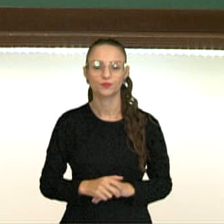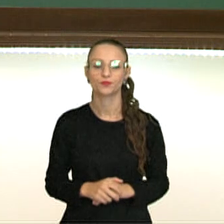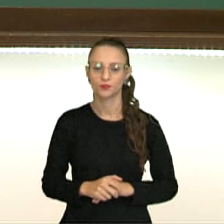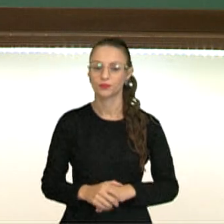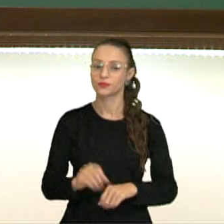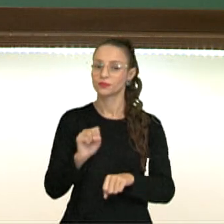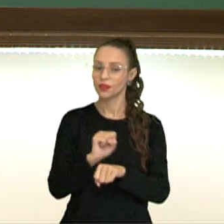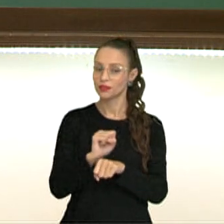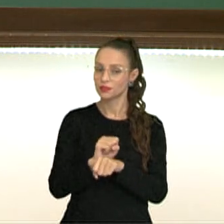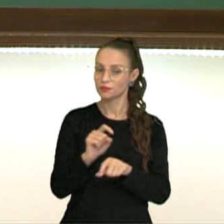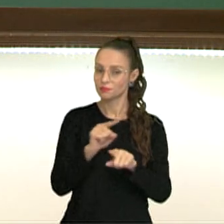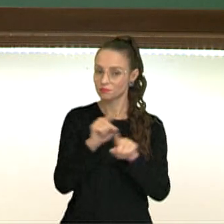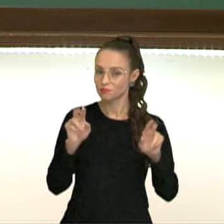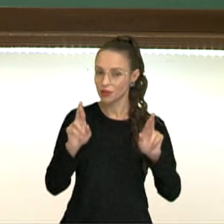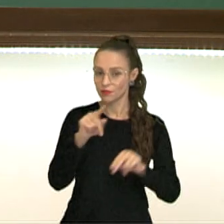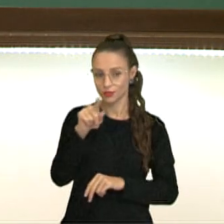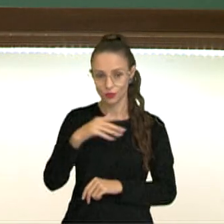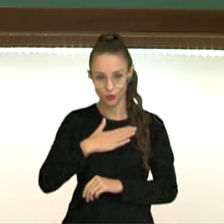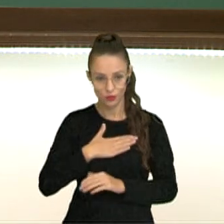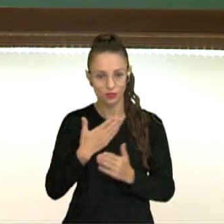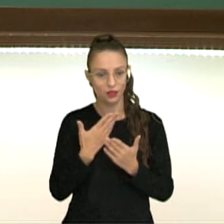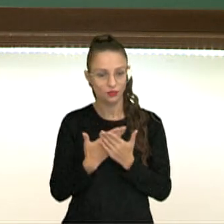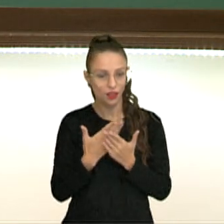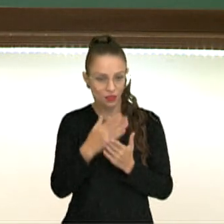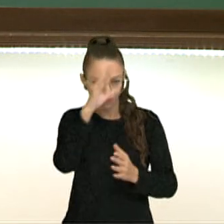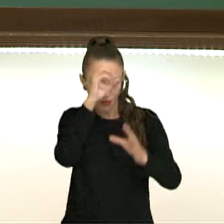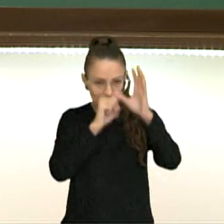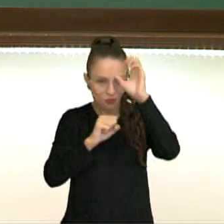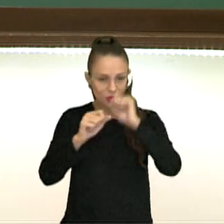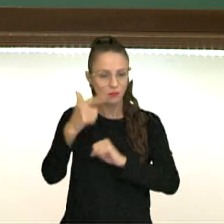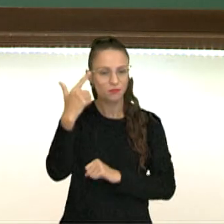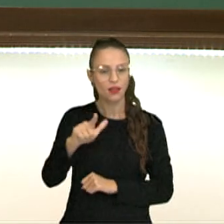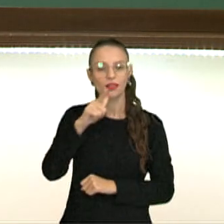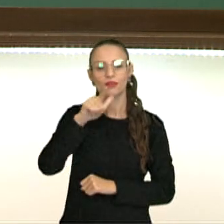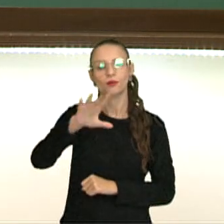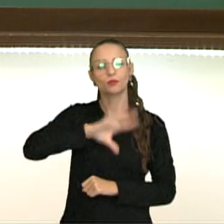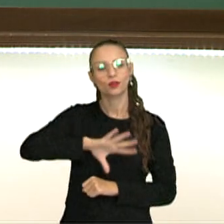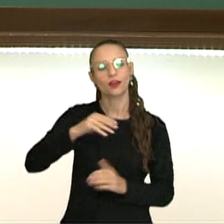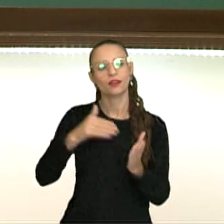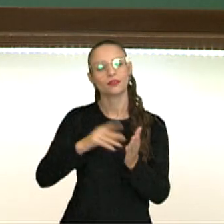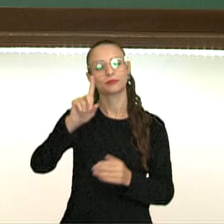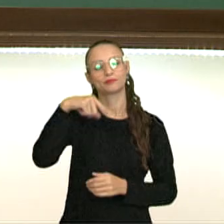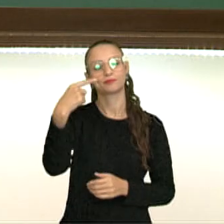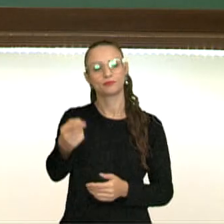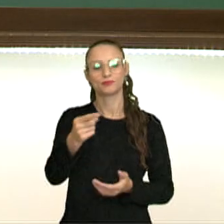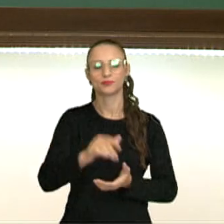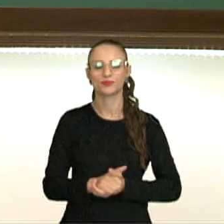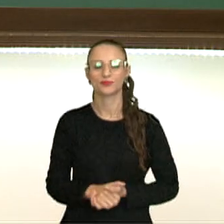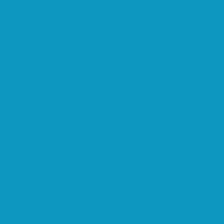Então, espero que vocês tenham gostado da aula, aprendido um pouquinho mais sobre a língua portuguesa e até a próxima.